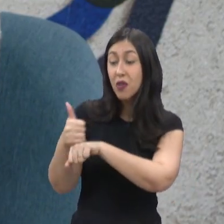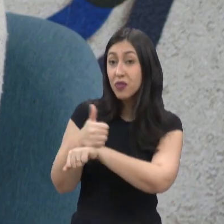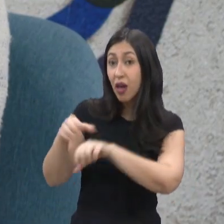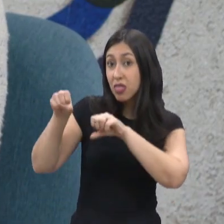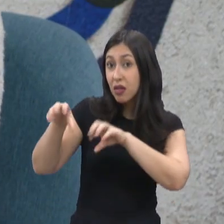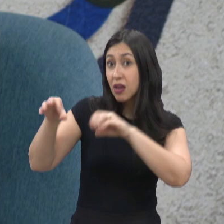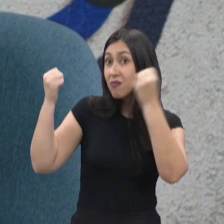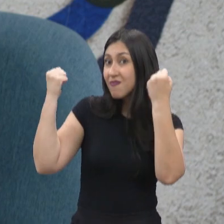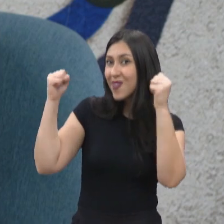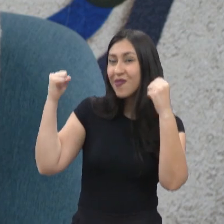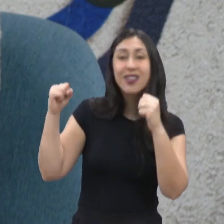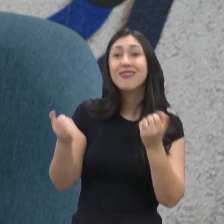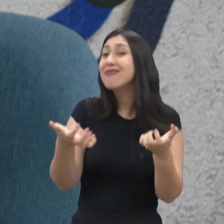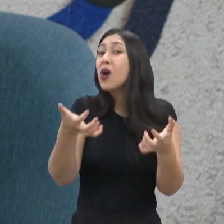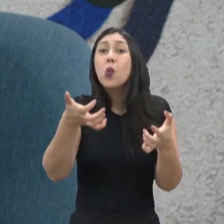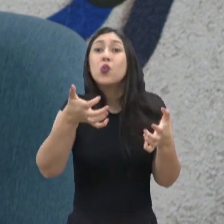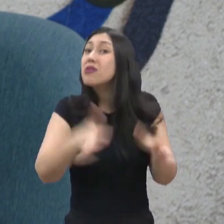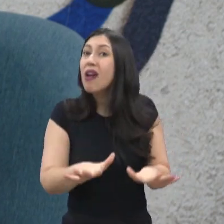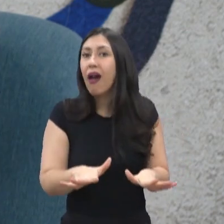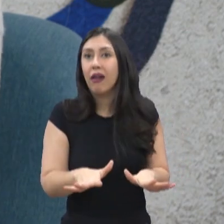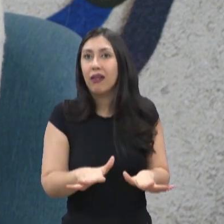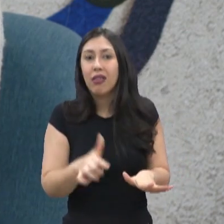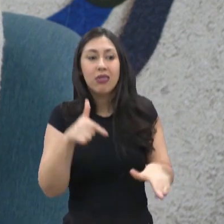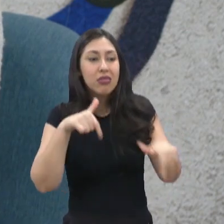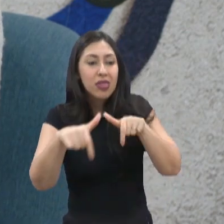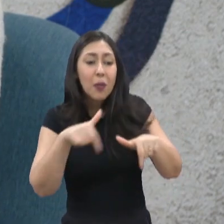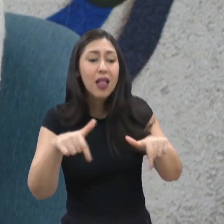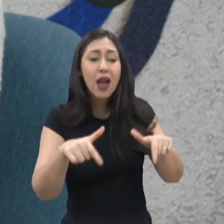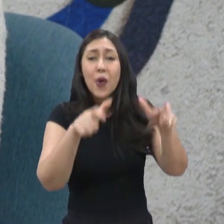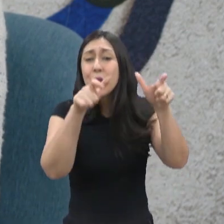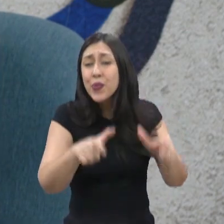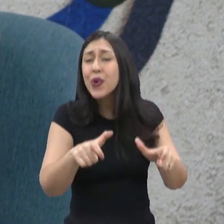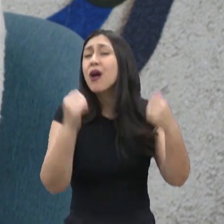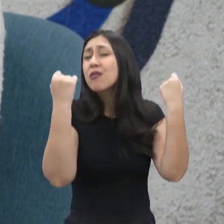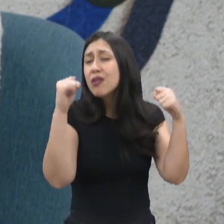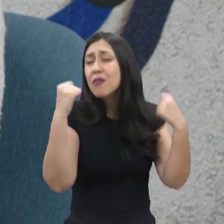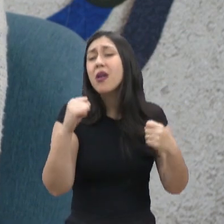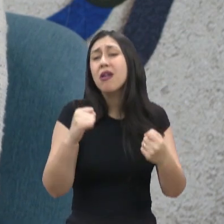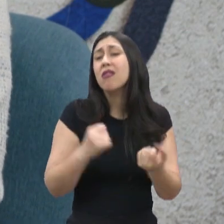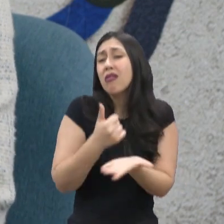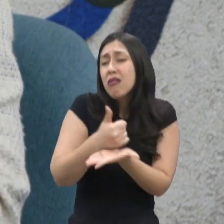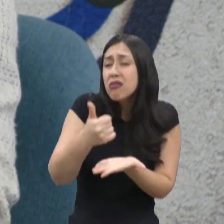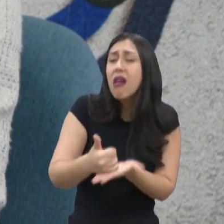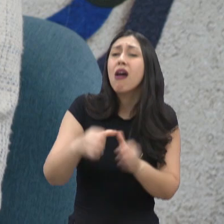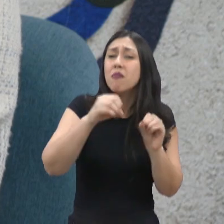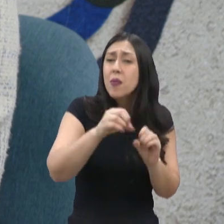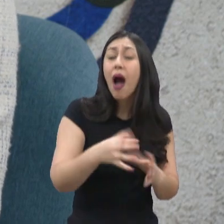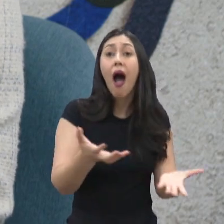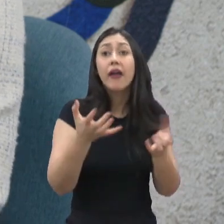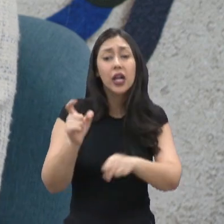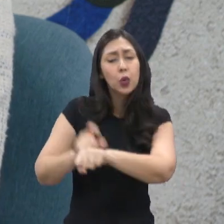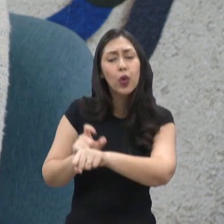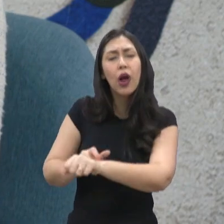já não têm o interesse de estarem dentro das academias, naquele formato tradicional ali de CLT, dando aula, querem ter mais